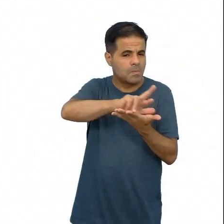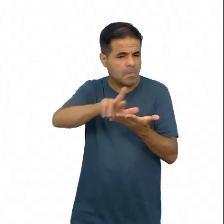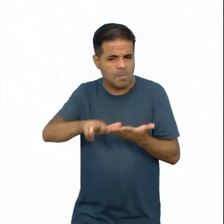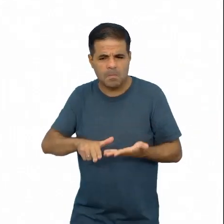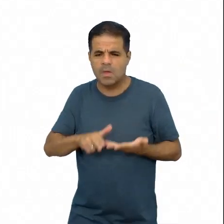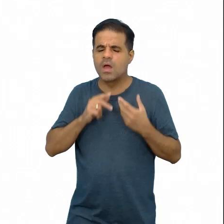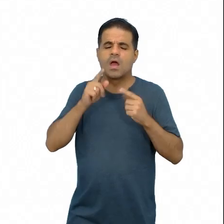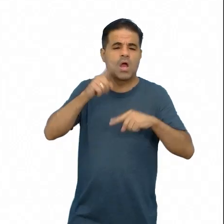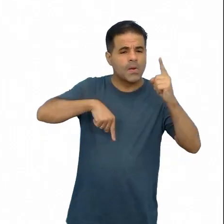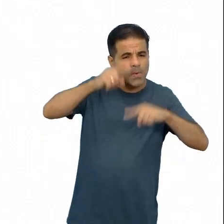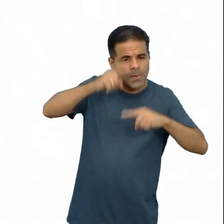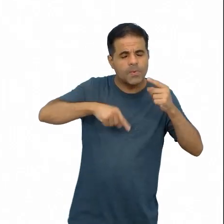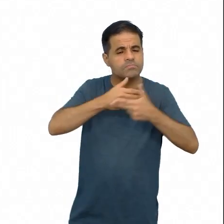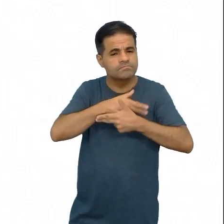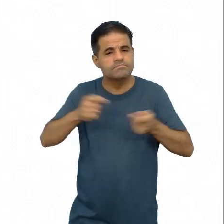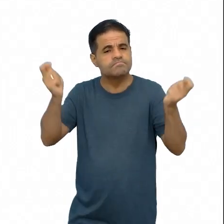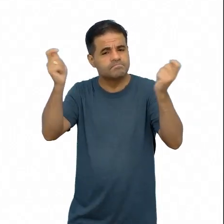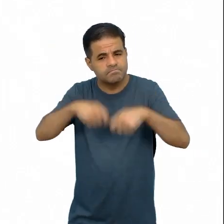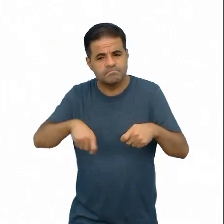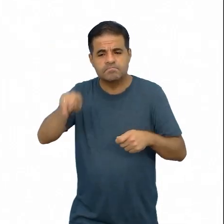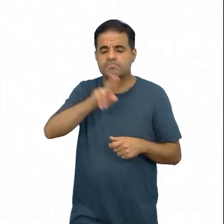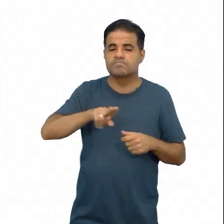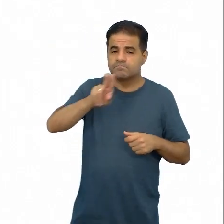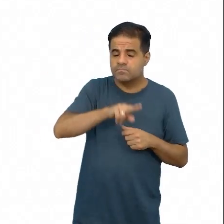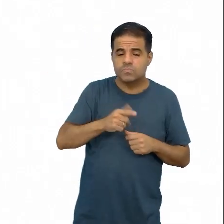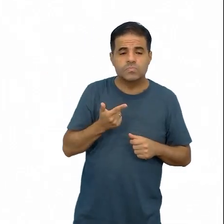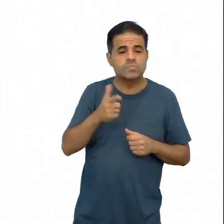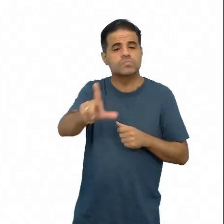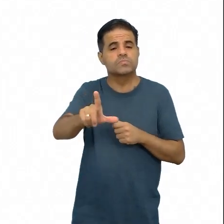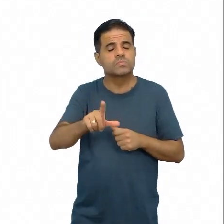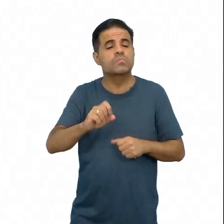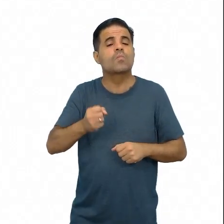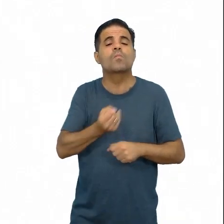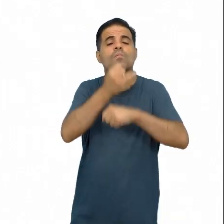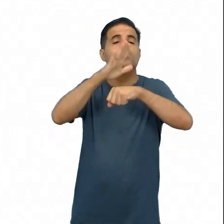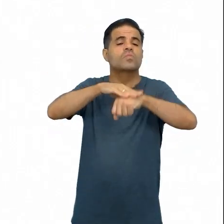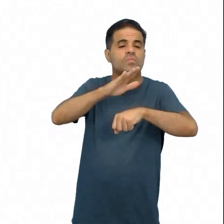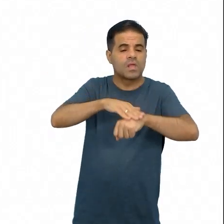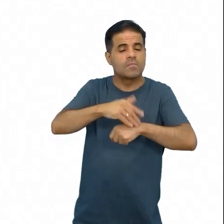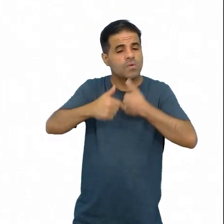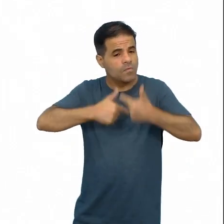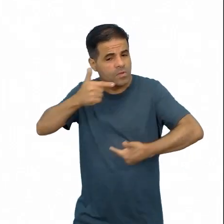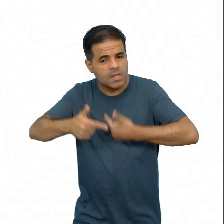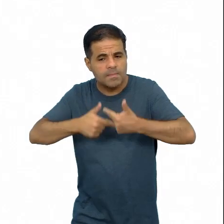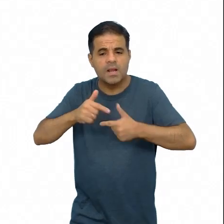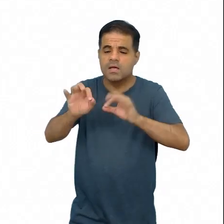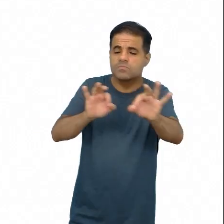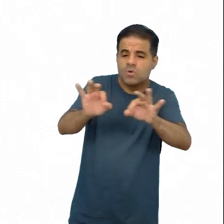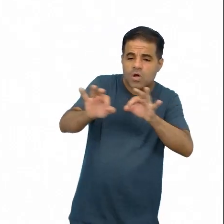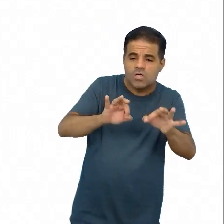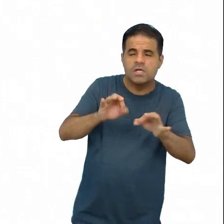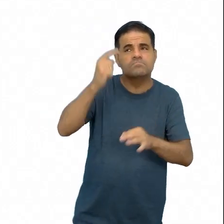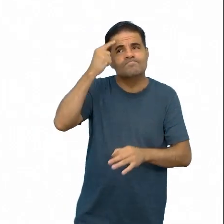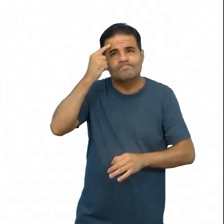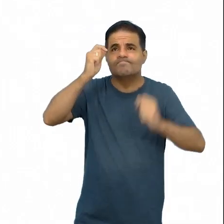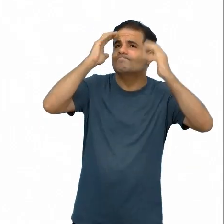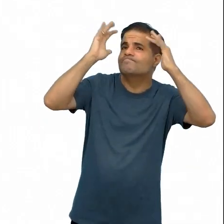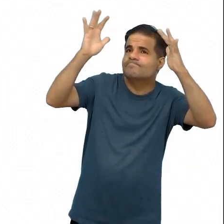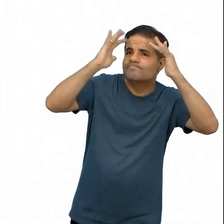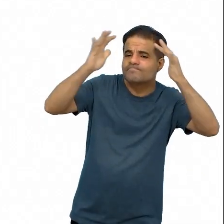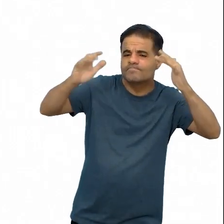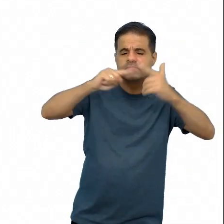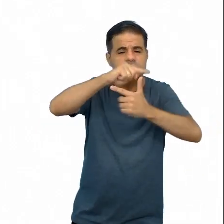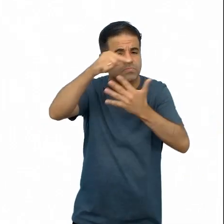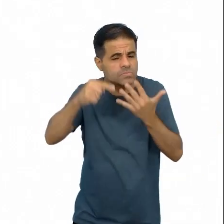tem vários recursos que a gente pode utilizar. Outra, quanto que eu vou trabalhar com esse projeto? Se eu estou pensando em mini lições,